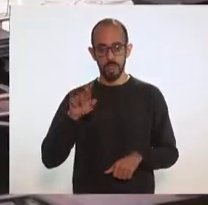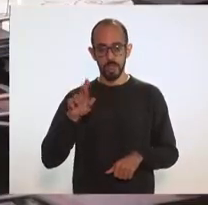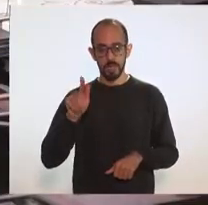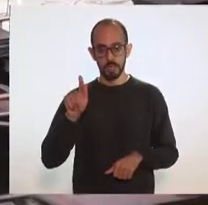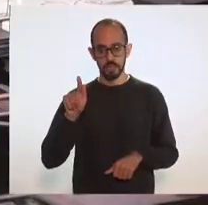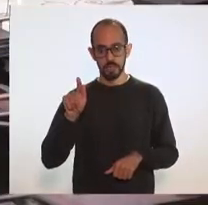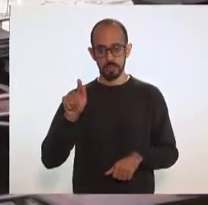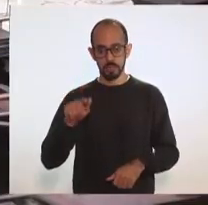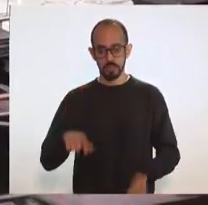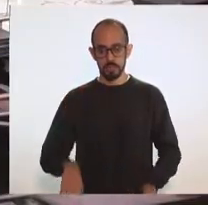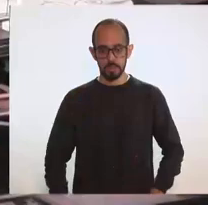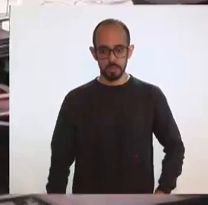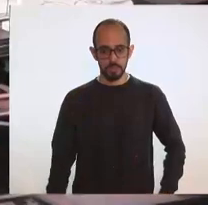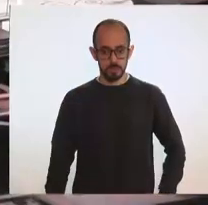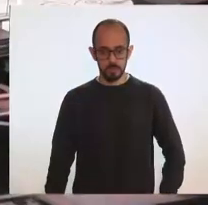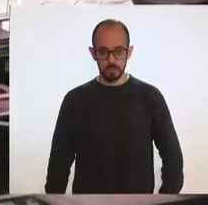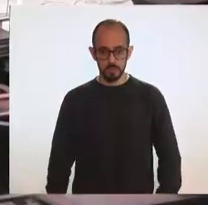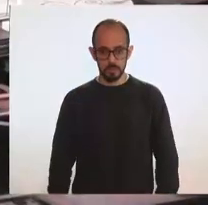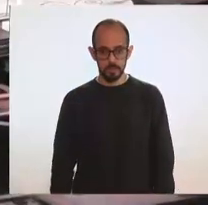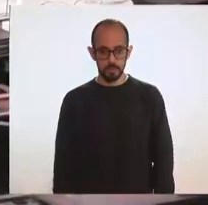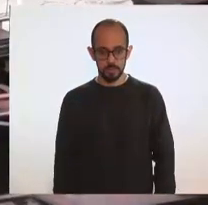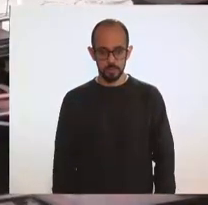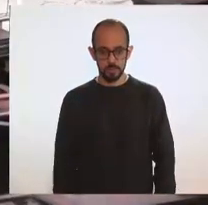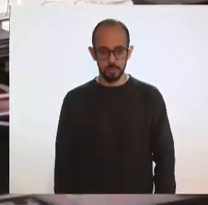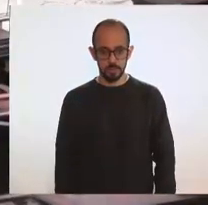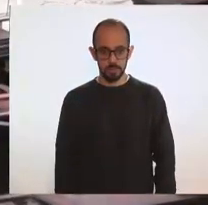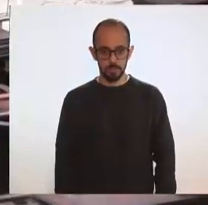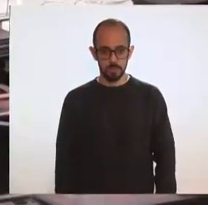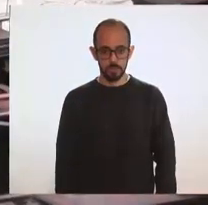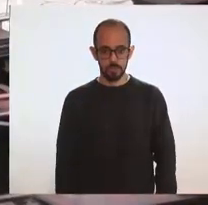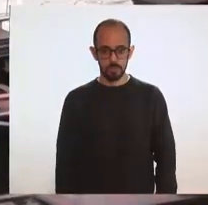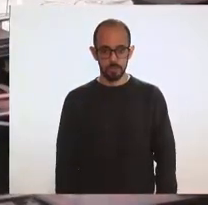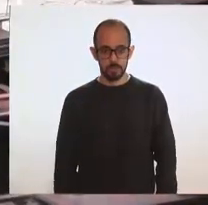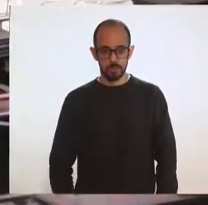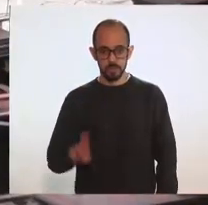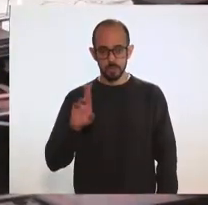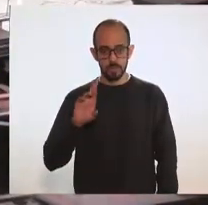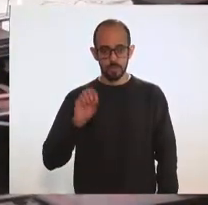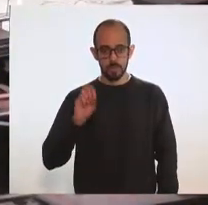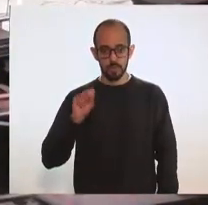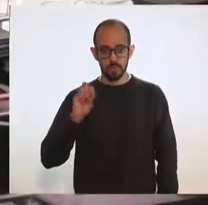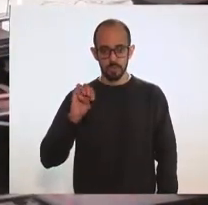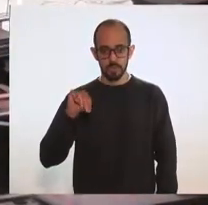E aí a inveja